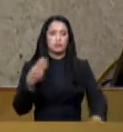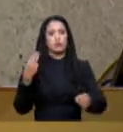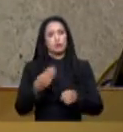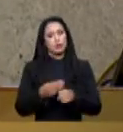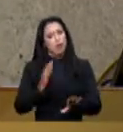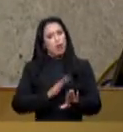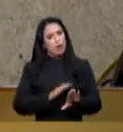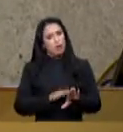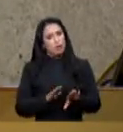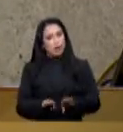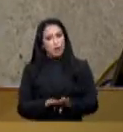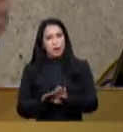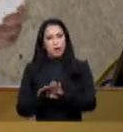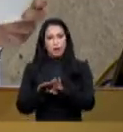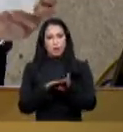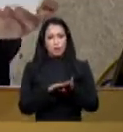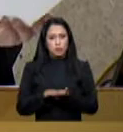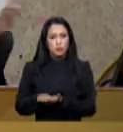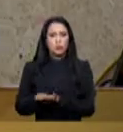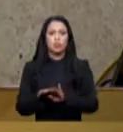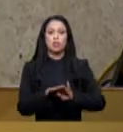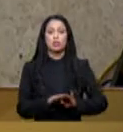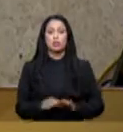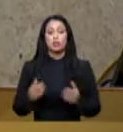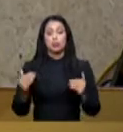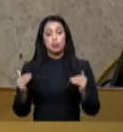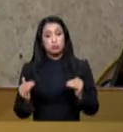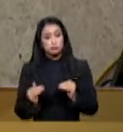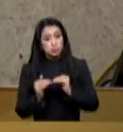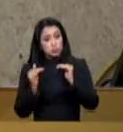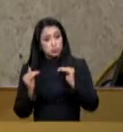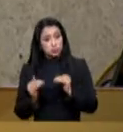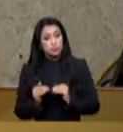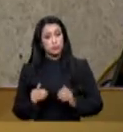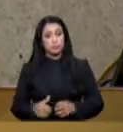sua harmonização com